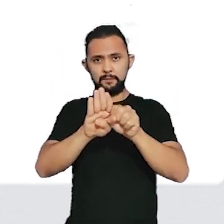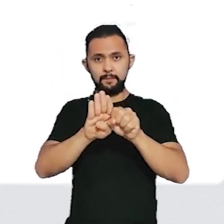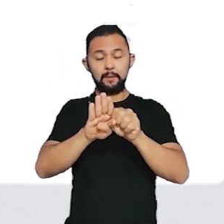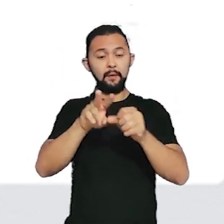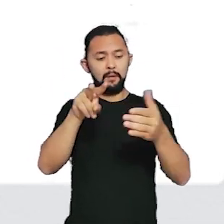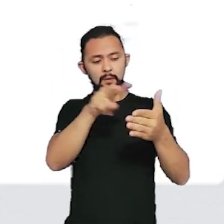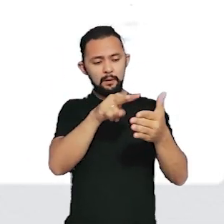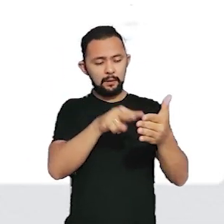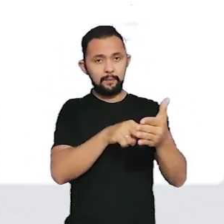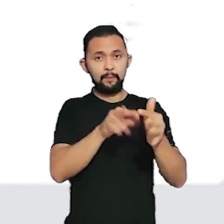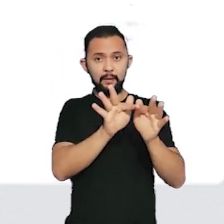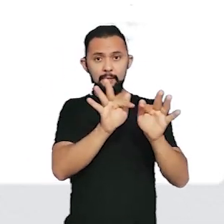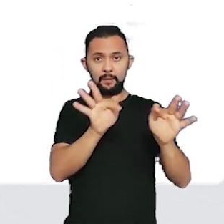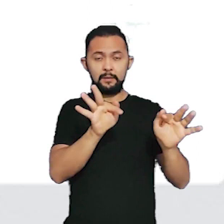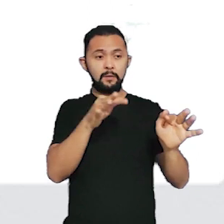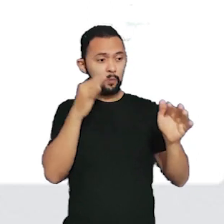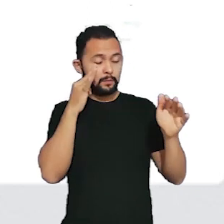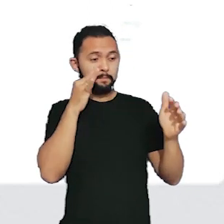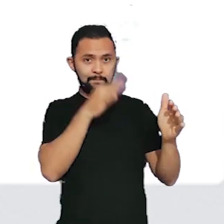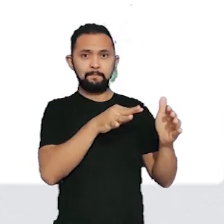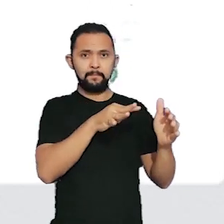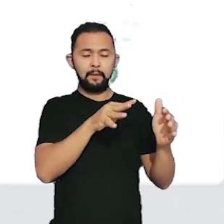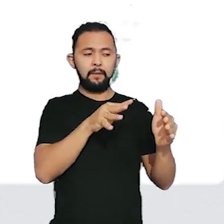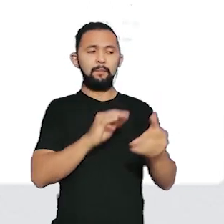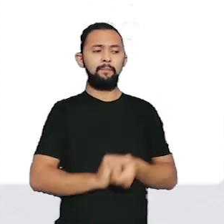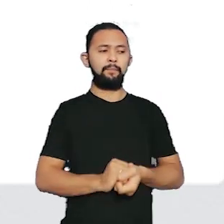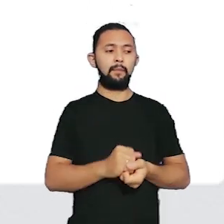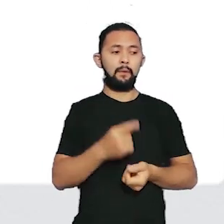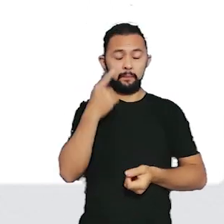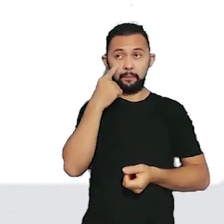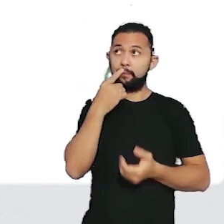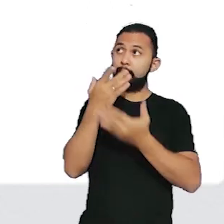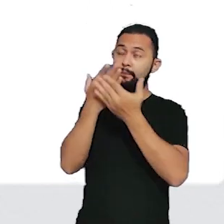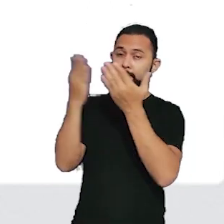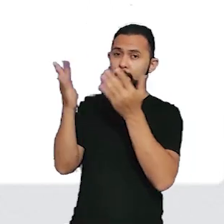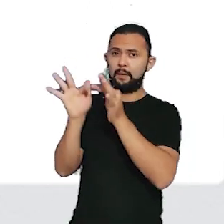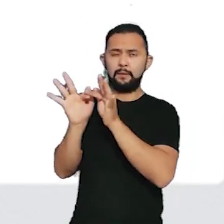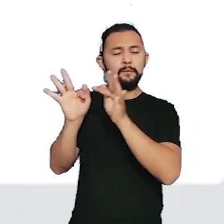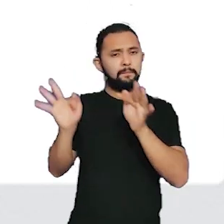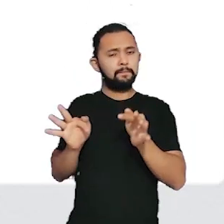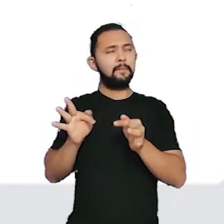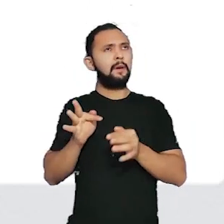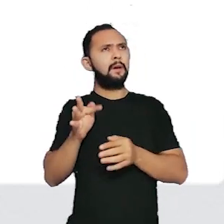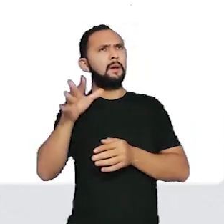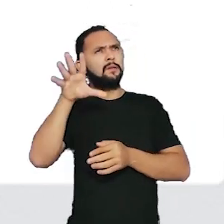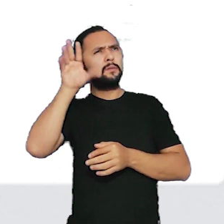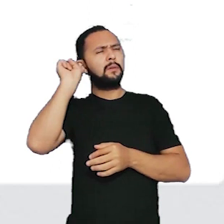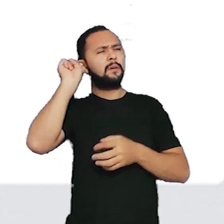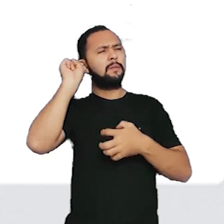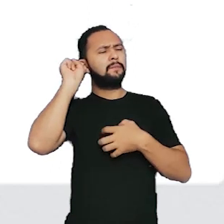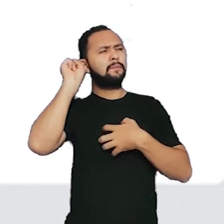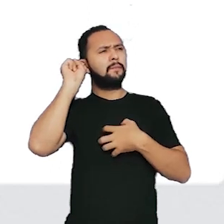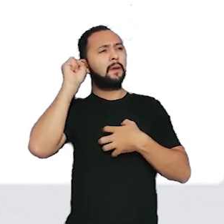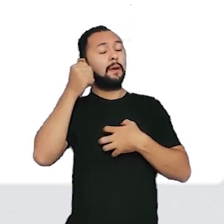leia atentamente a oração destacada no período a seguir. Pois ainda escutava em mim as risadas da menina que